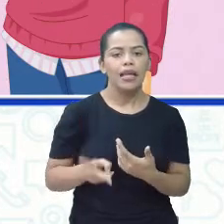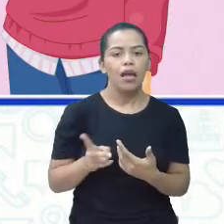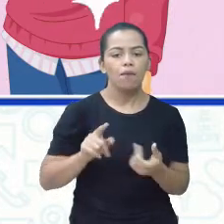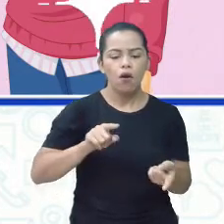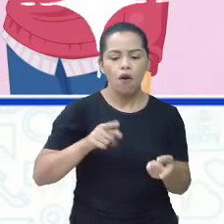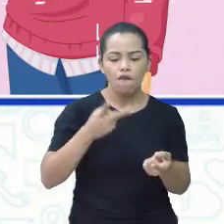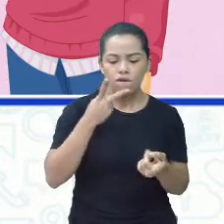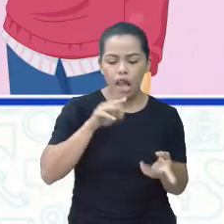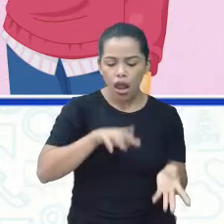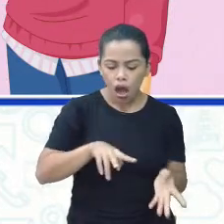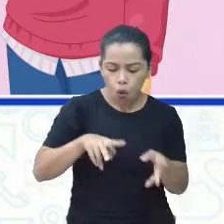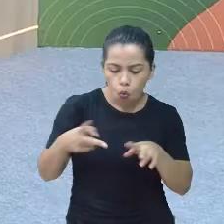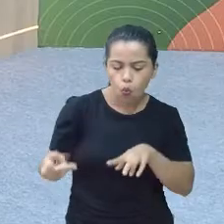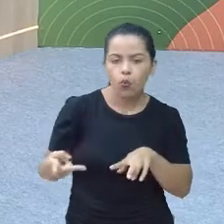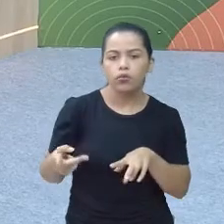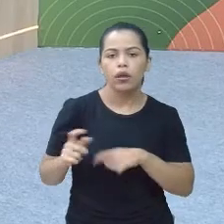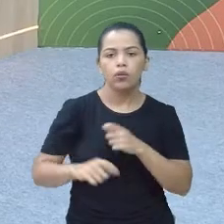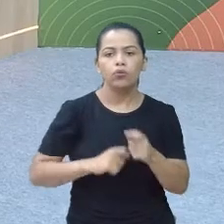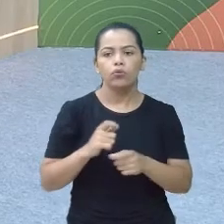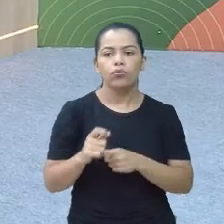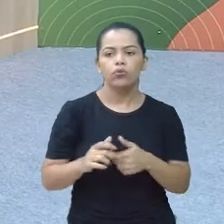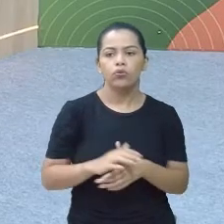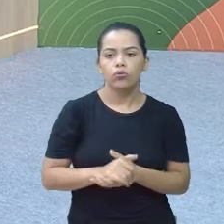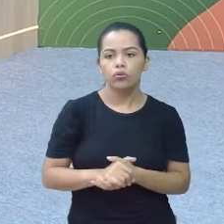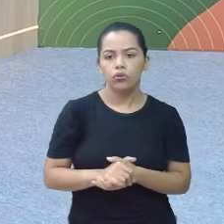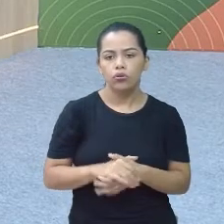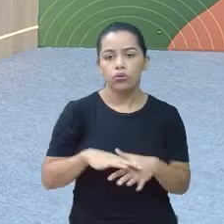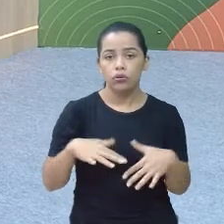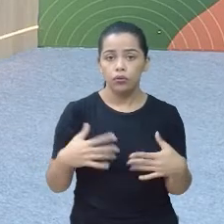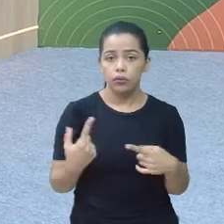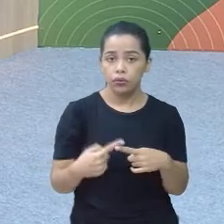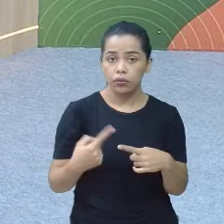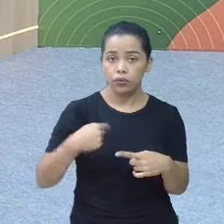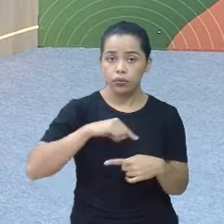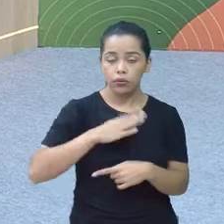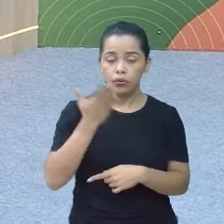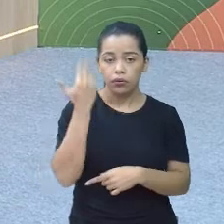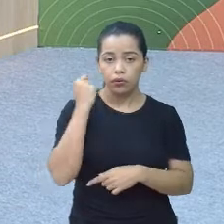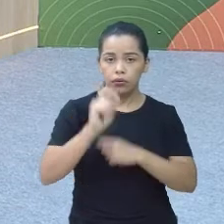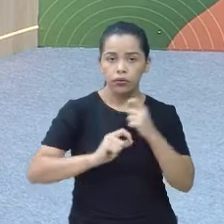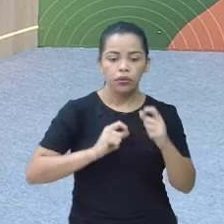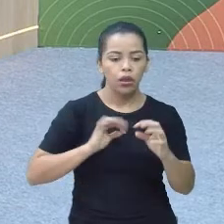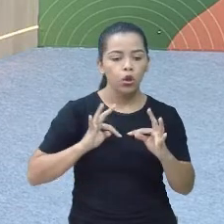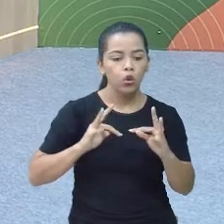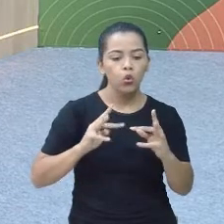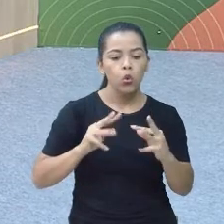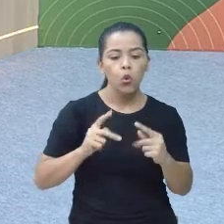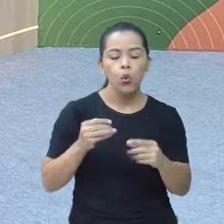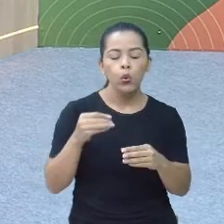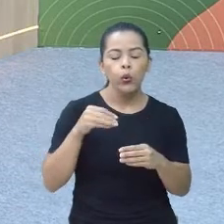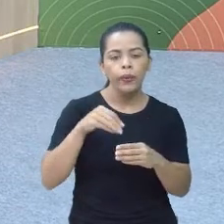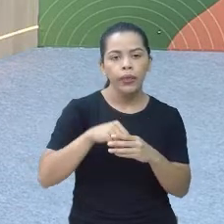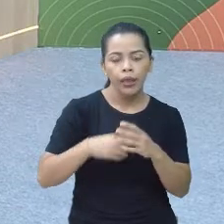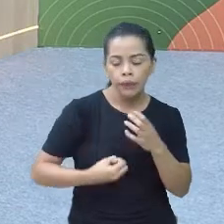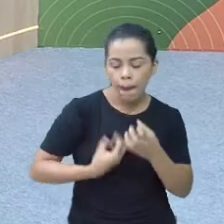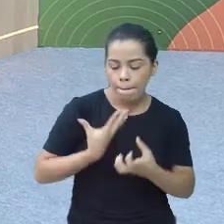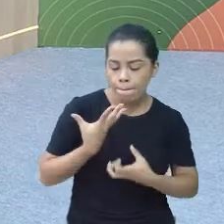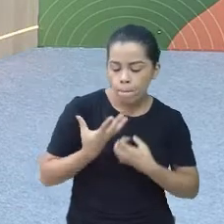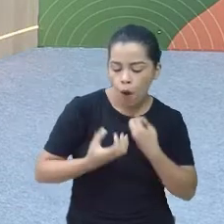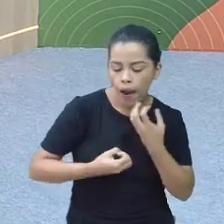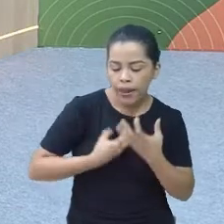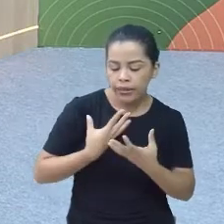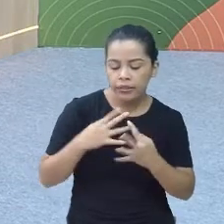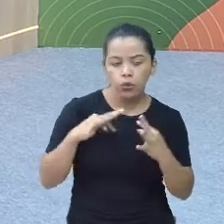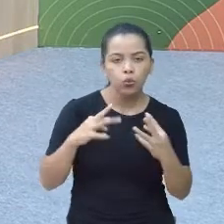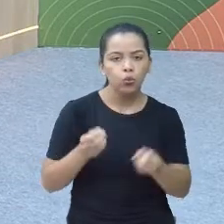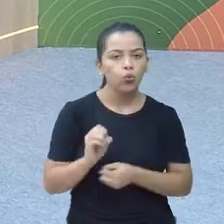intenção poética de fazer. A gente sabe que na poesia quase tudo pode. Quando a gente tem a